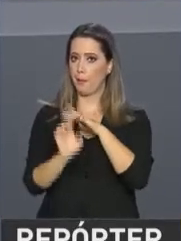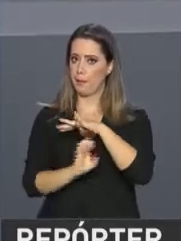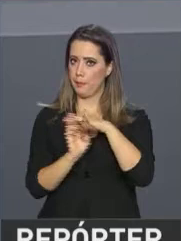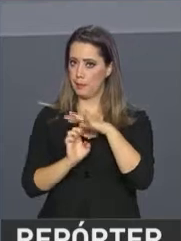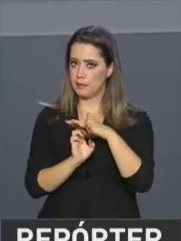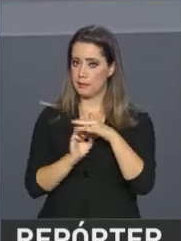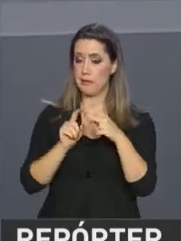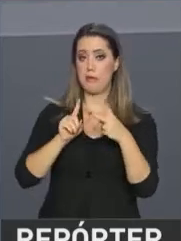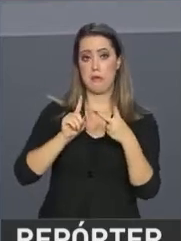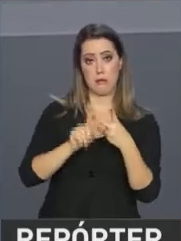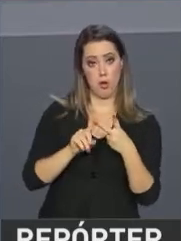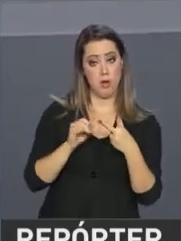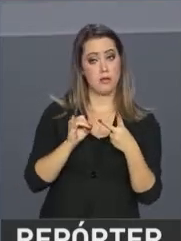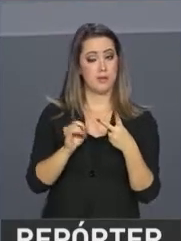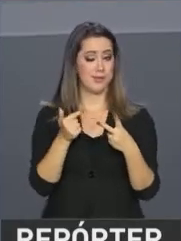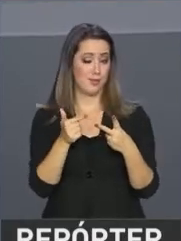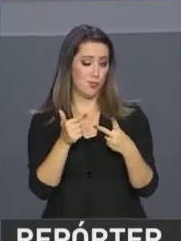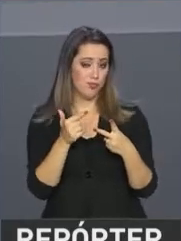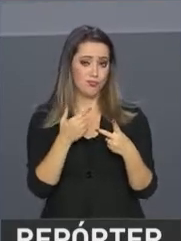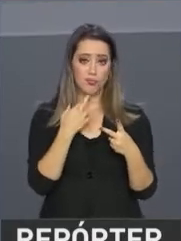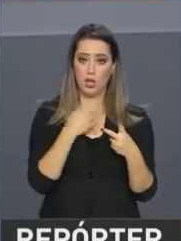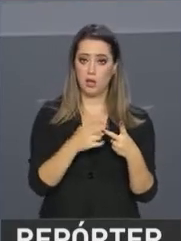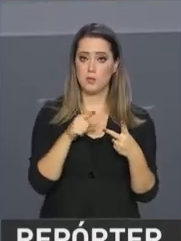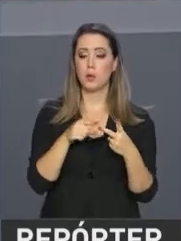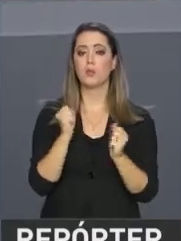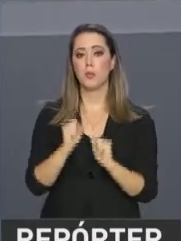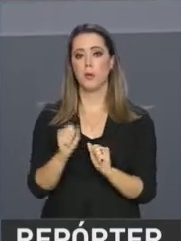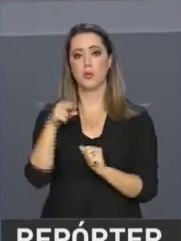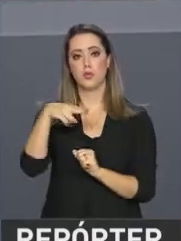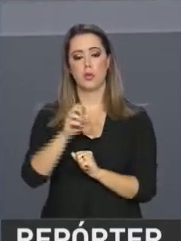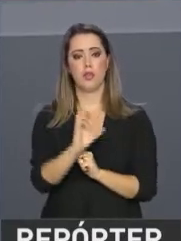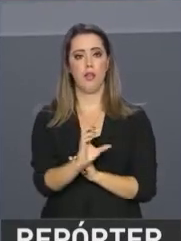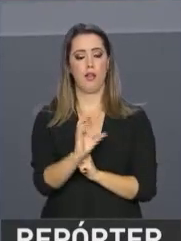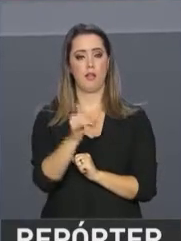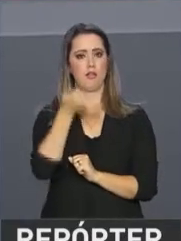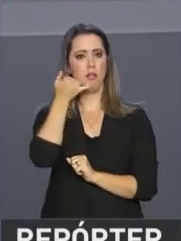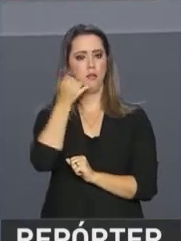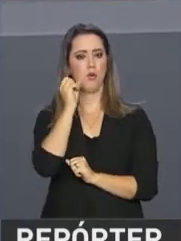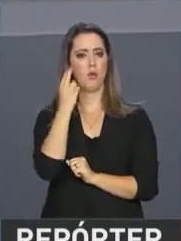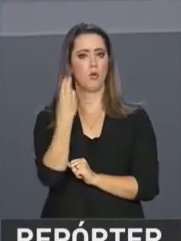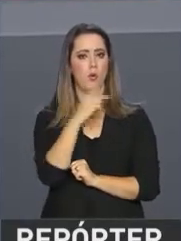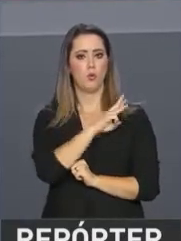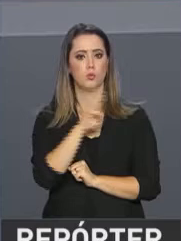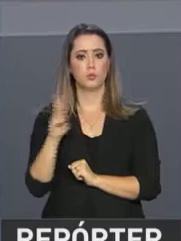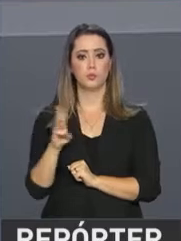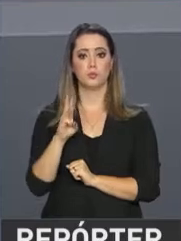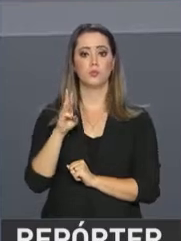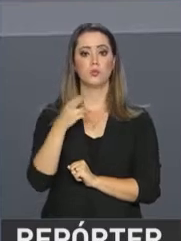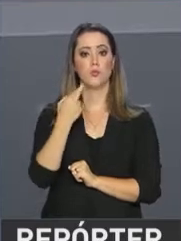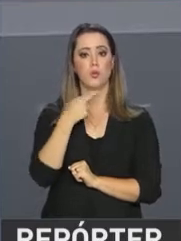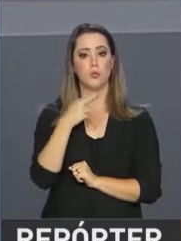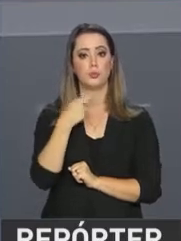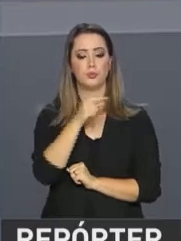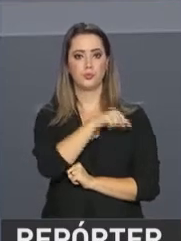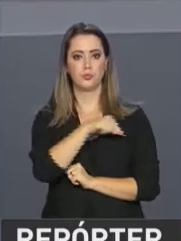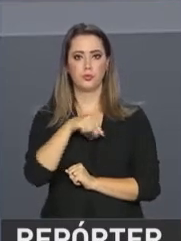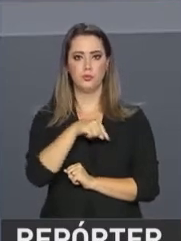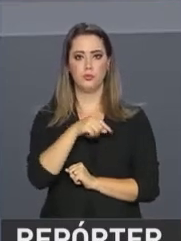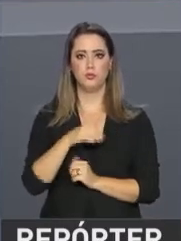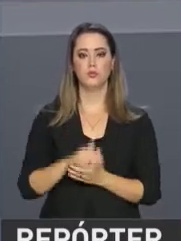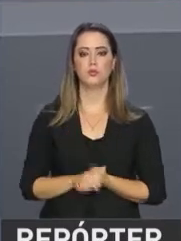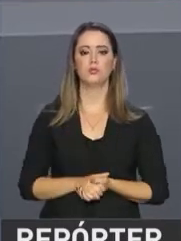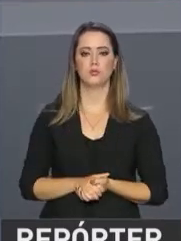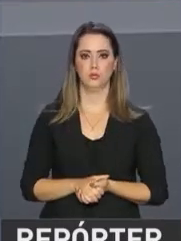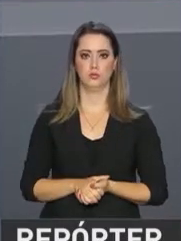lugar caso não resolva deve então procurar a anac por telefone ou internet ou ainda fazer uma queixa na página consumidor